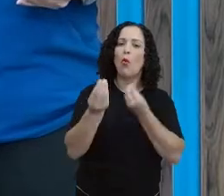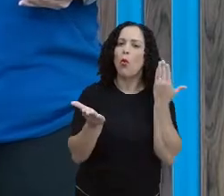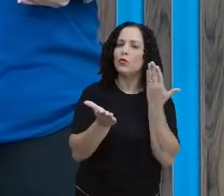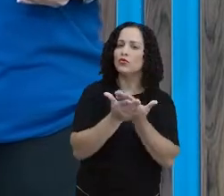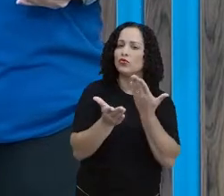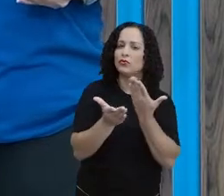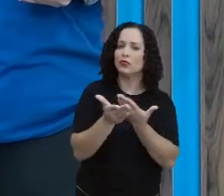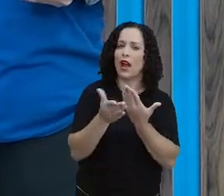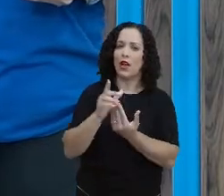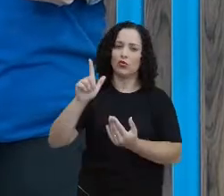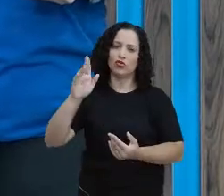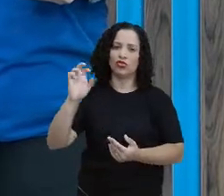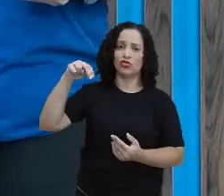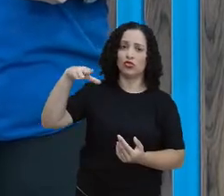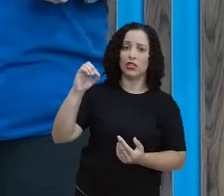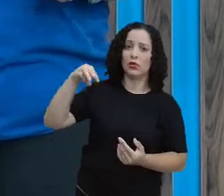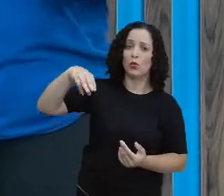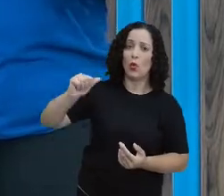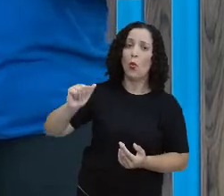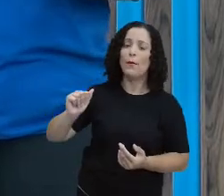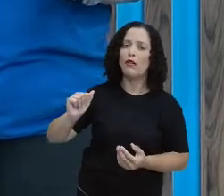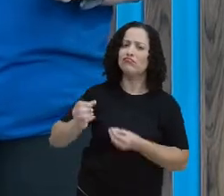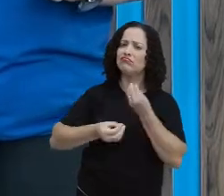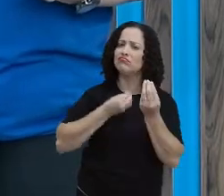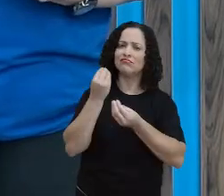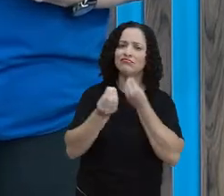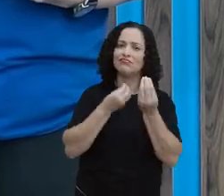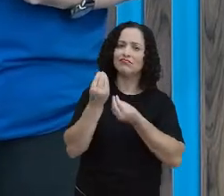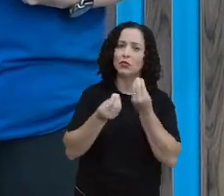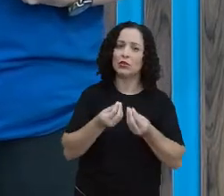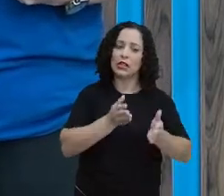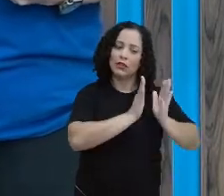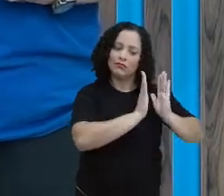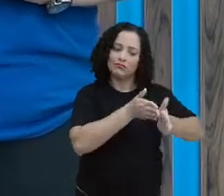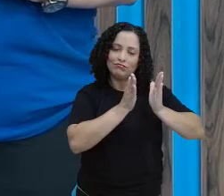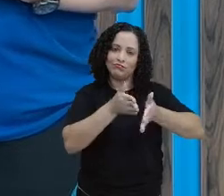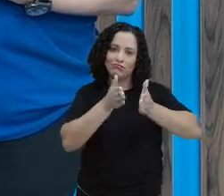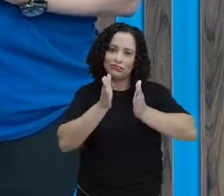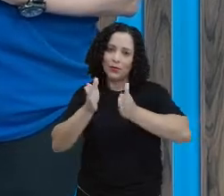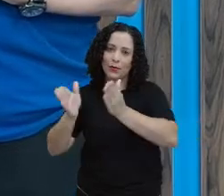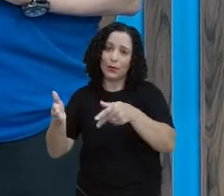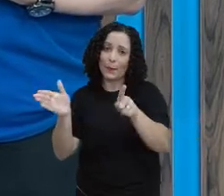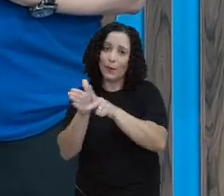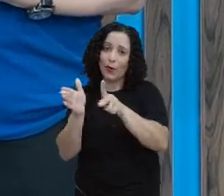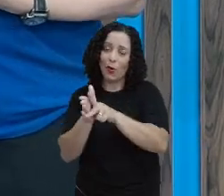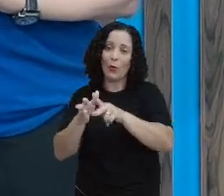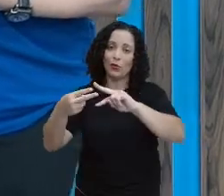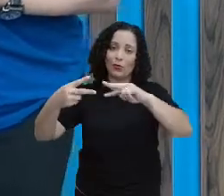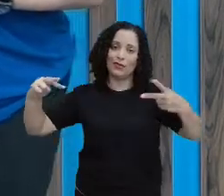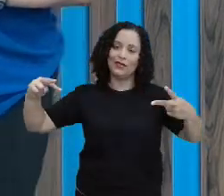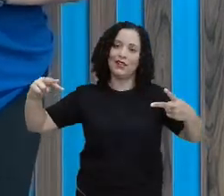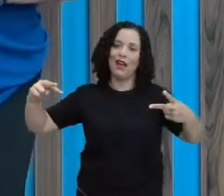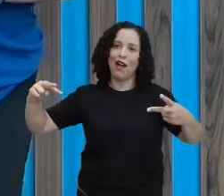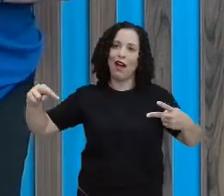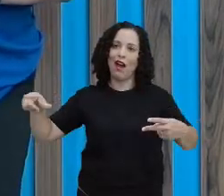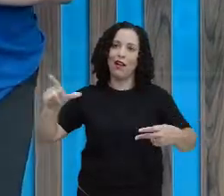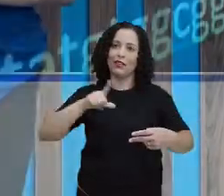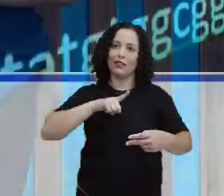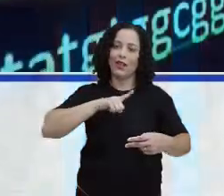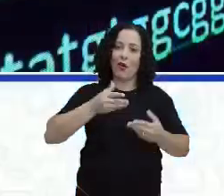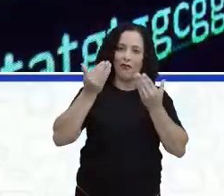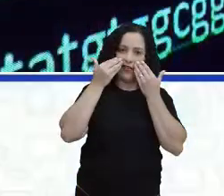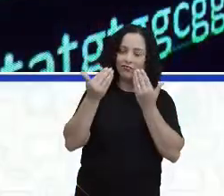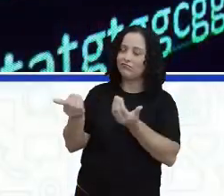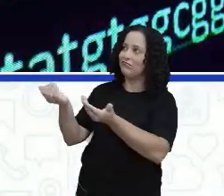um genoma, né, de um organismo? Através desse sequenciamento do DNA, das bases do DNA. Olha